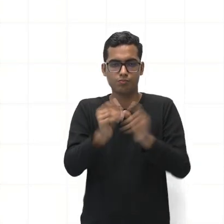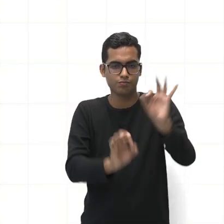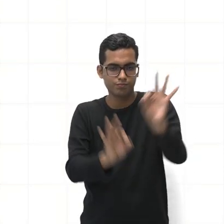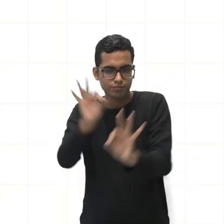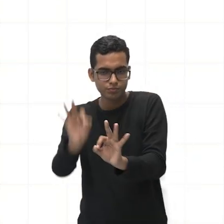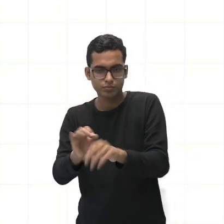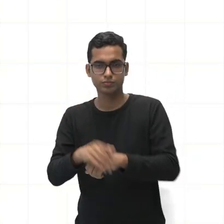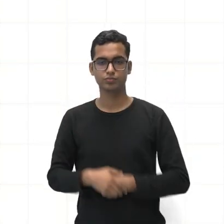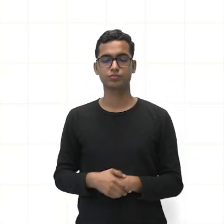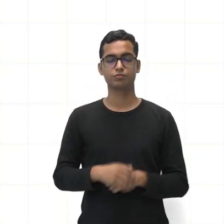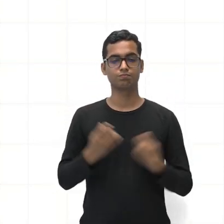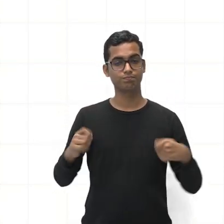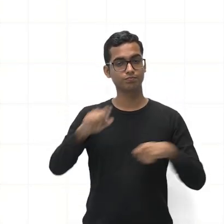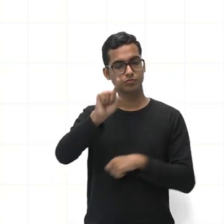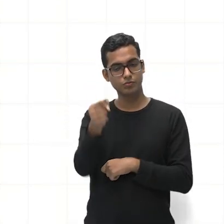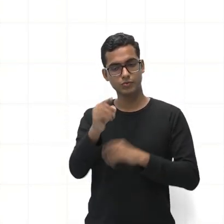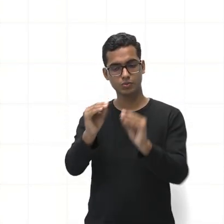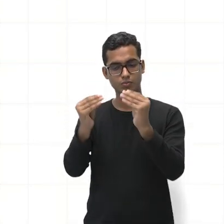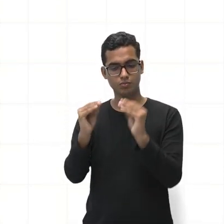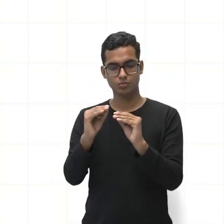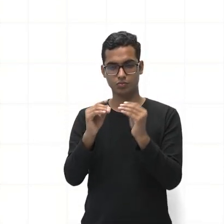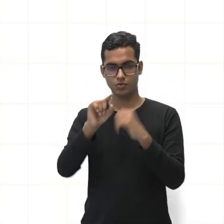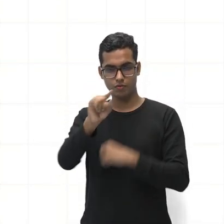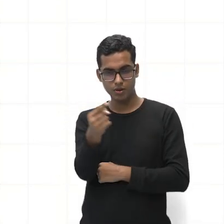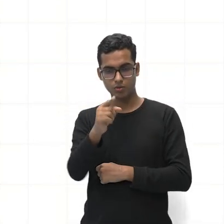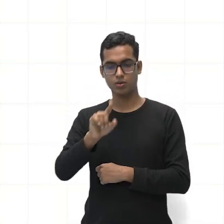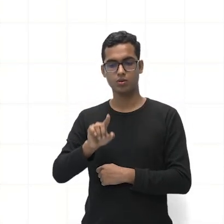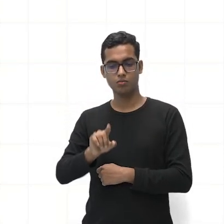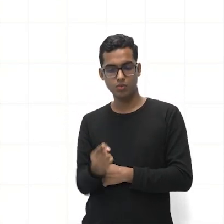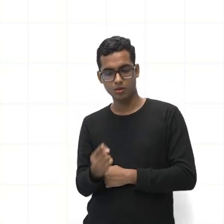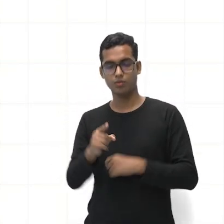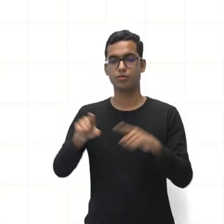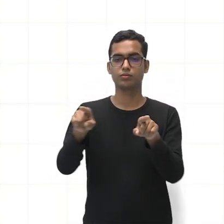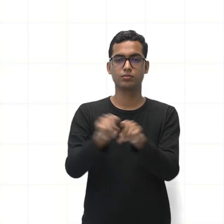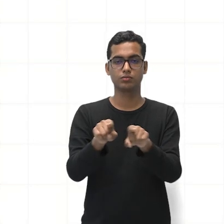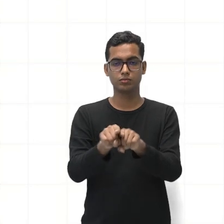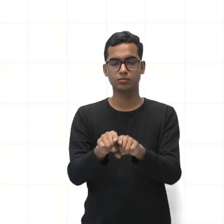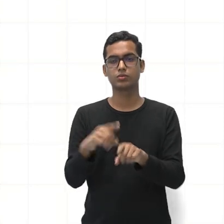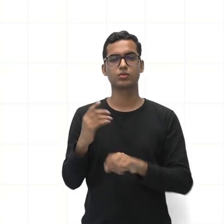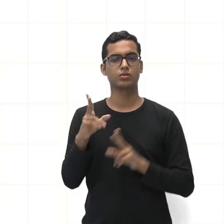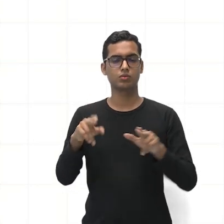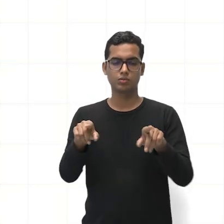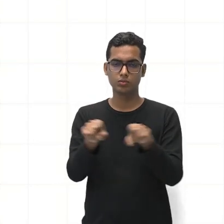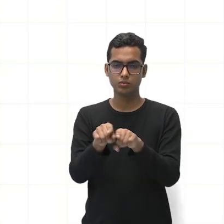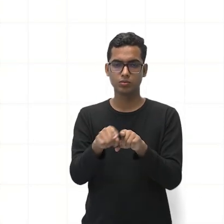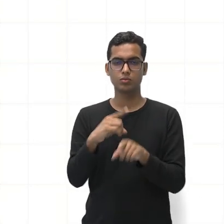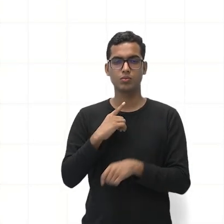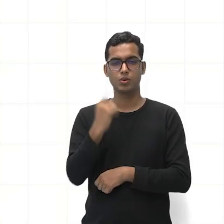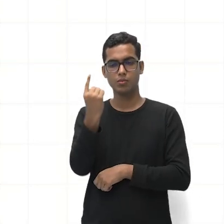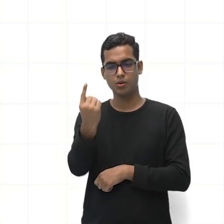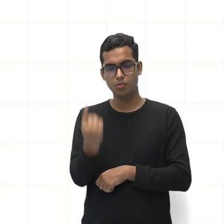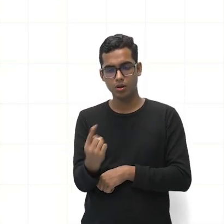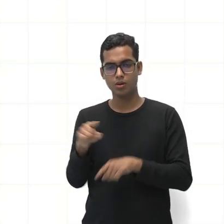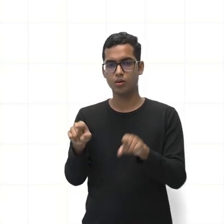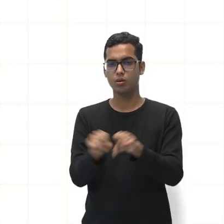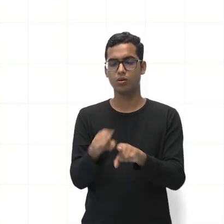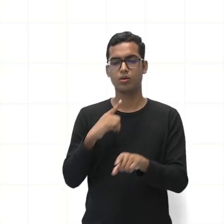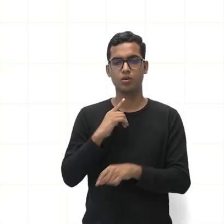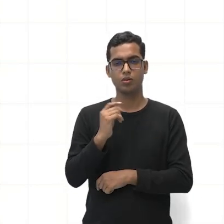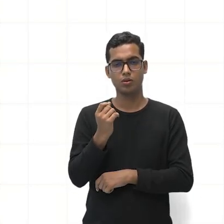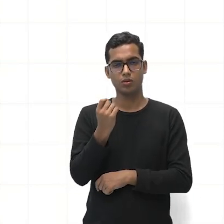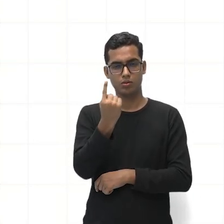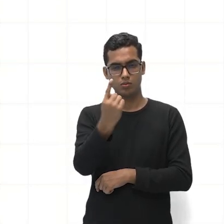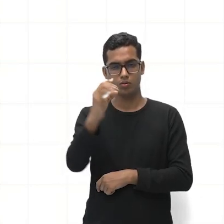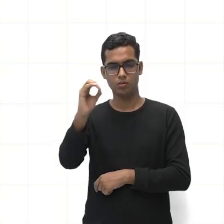vírgula, consequentemente nós vamos ter décimo embaixo de décimo, centésimo embaixo de centésimo, milésimo embaixo de milésimo